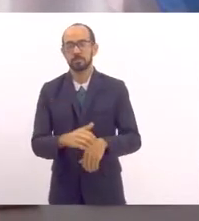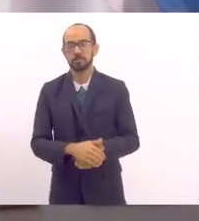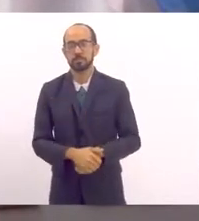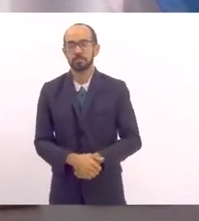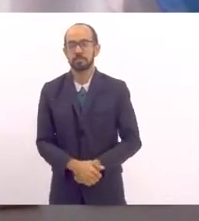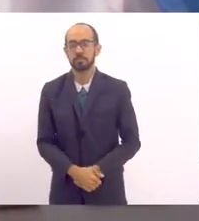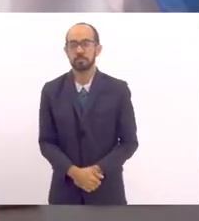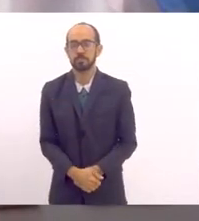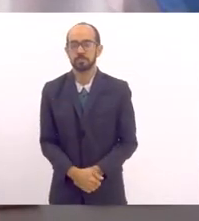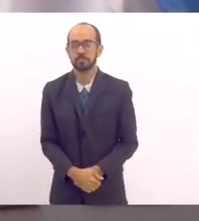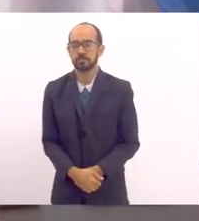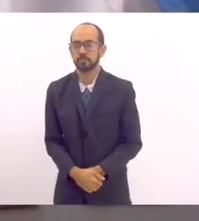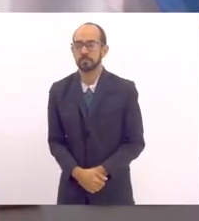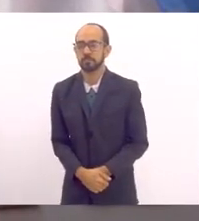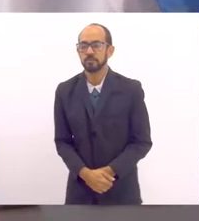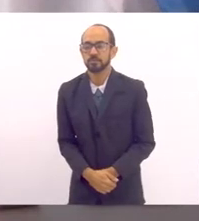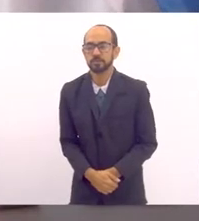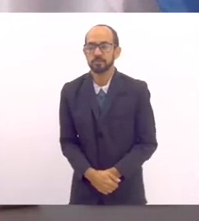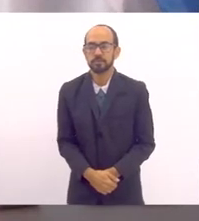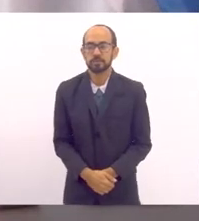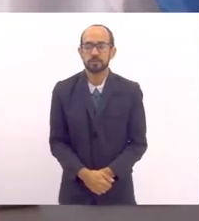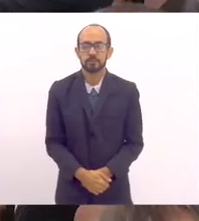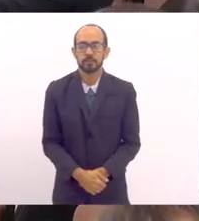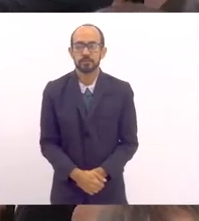fazer mais nada.